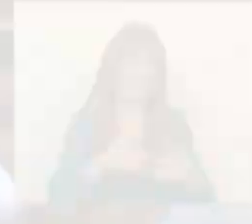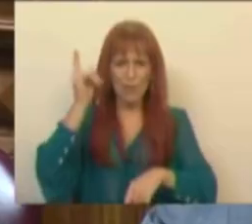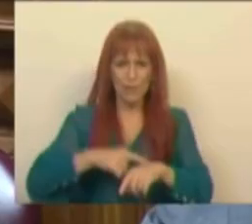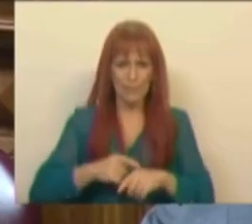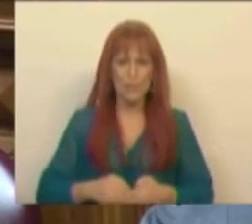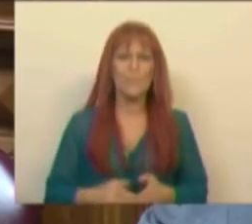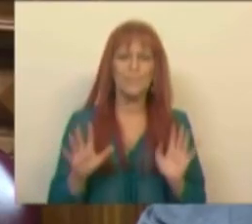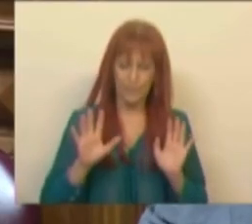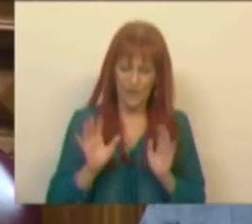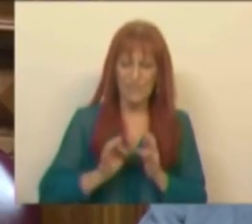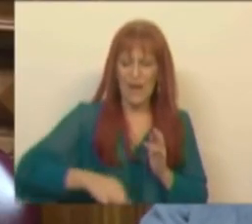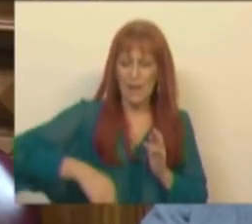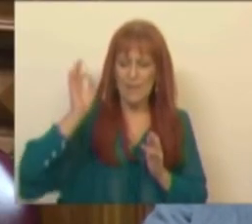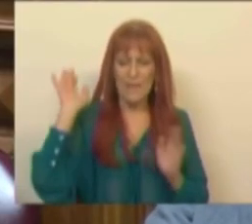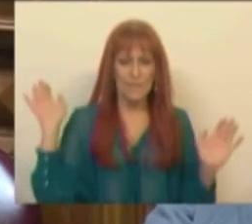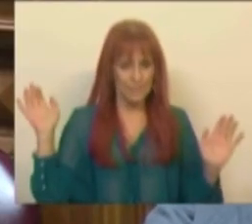próximo ano. Finalmente,